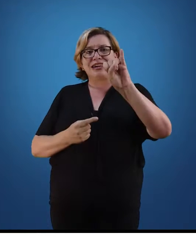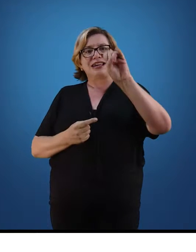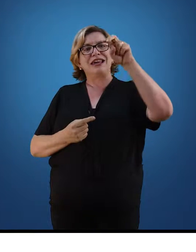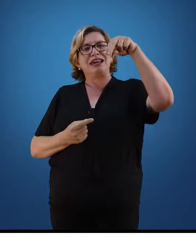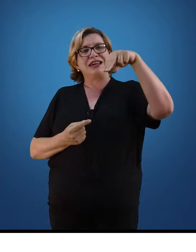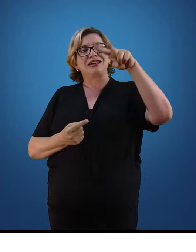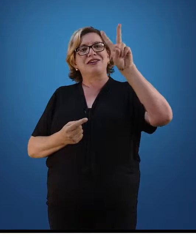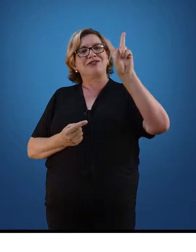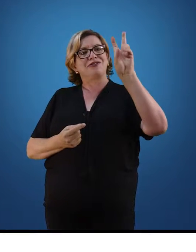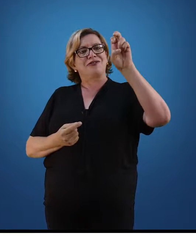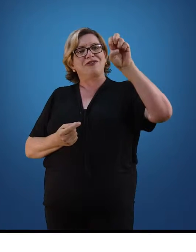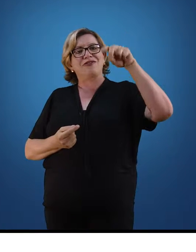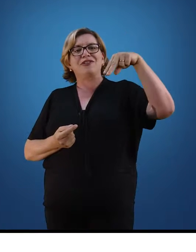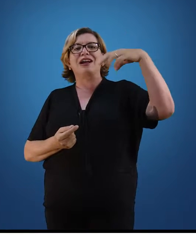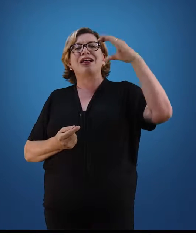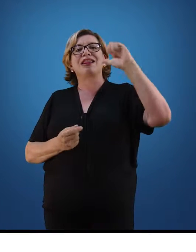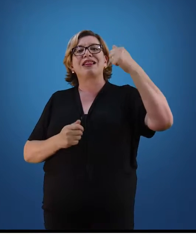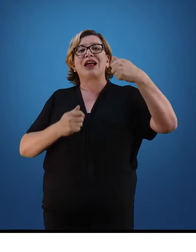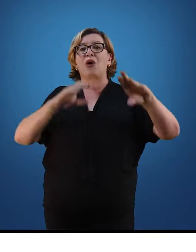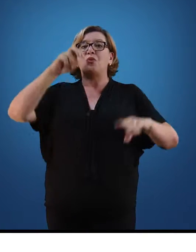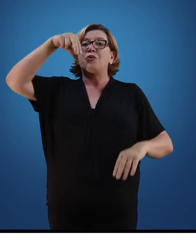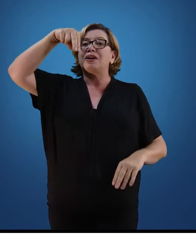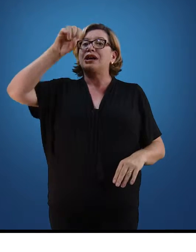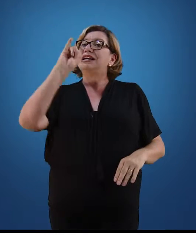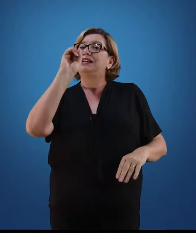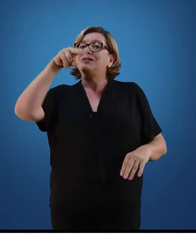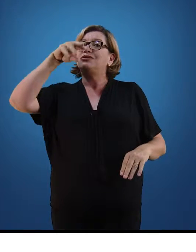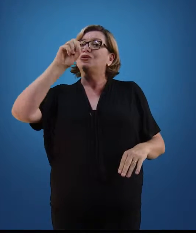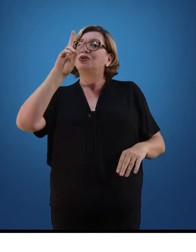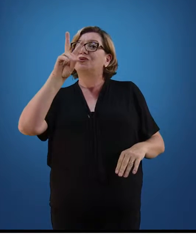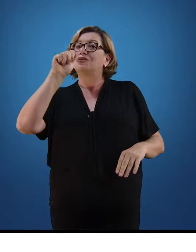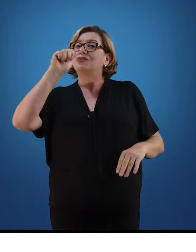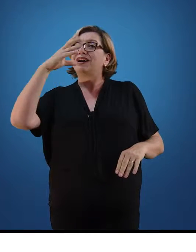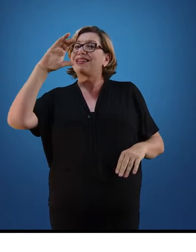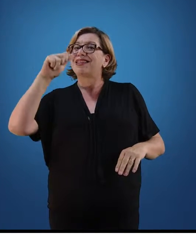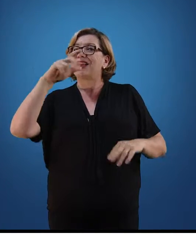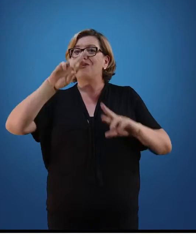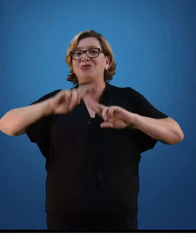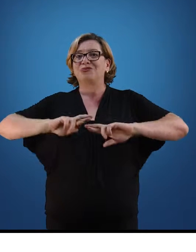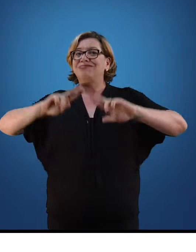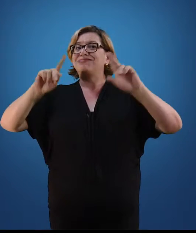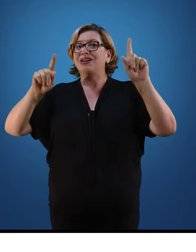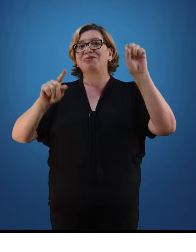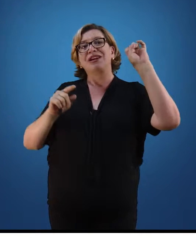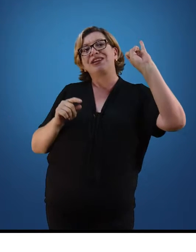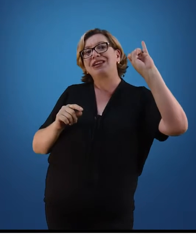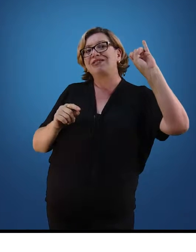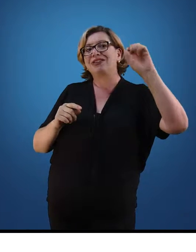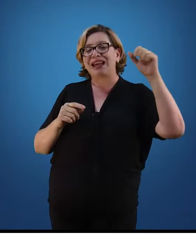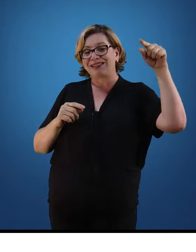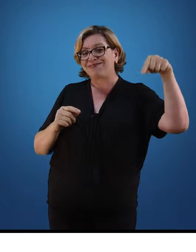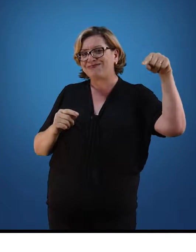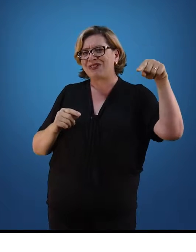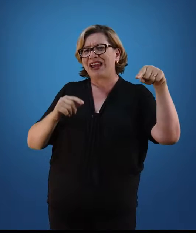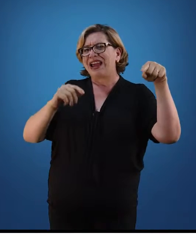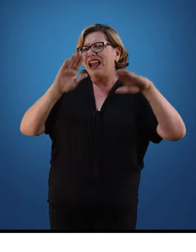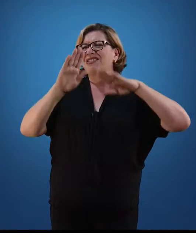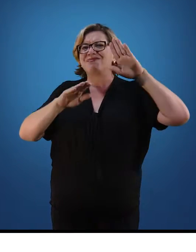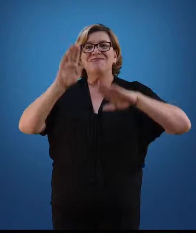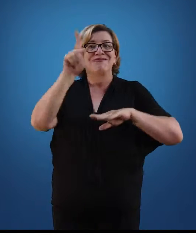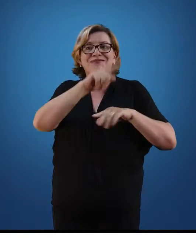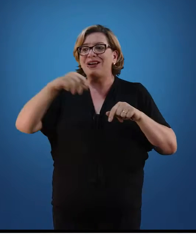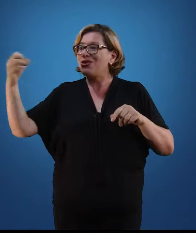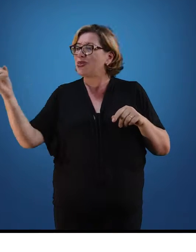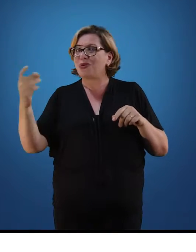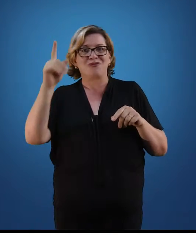inovação. Primeiro, uma invenção nem sempre pode ser considerada uma inovação. Por quê? Porque esse algo novo, ele só